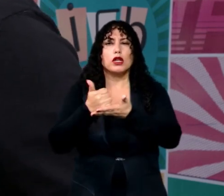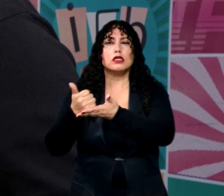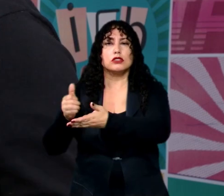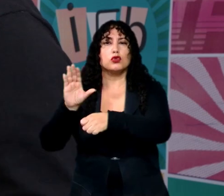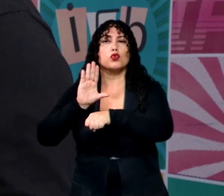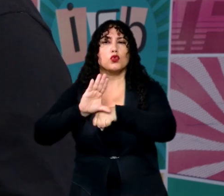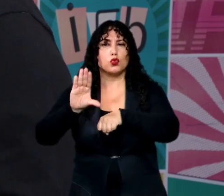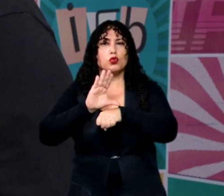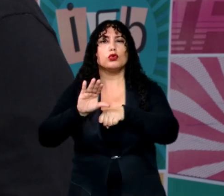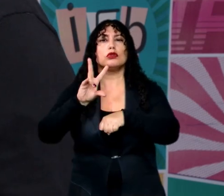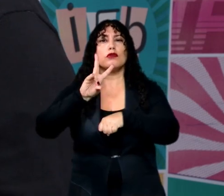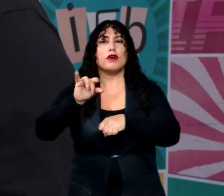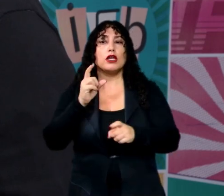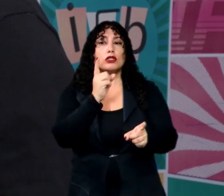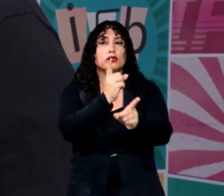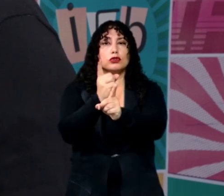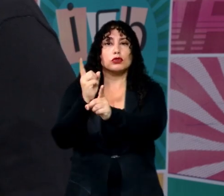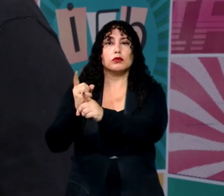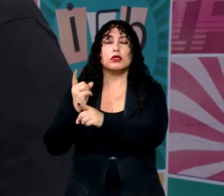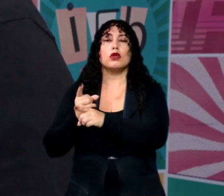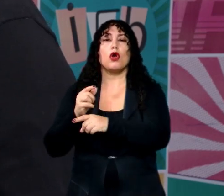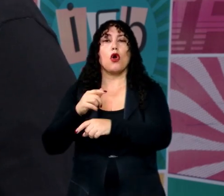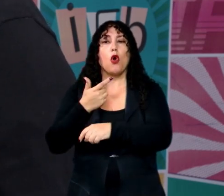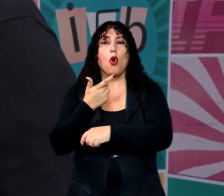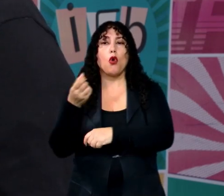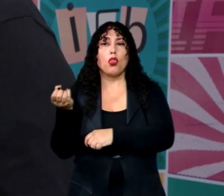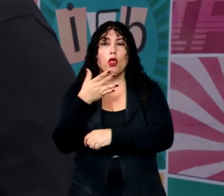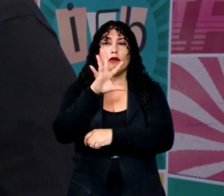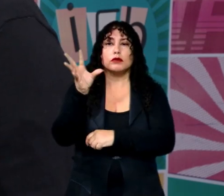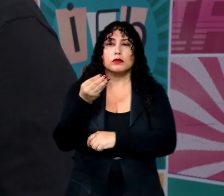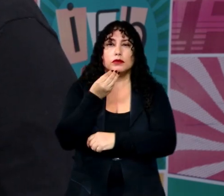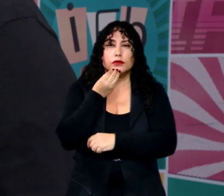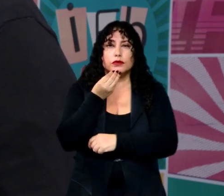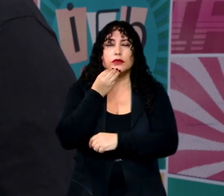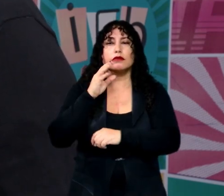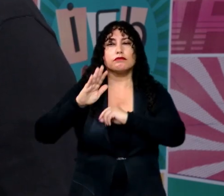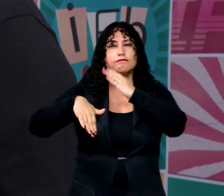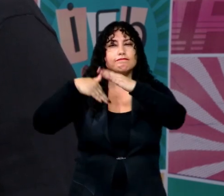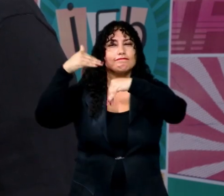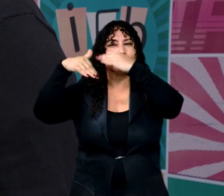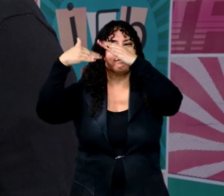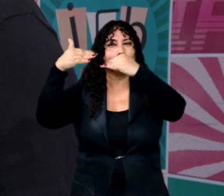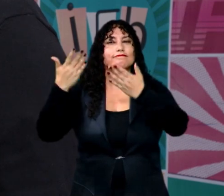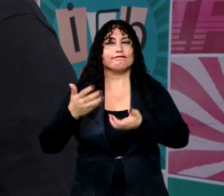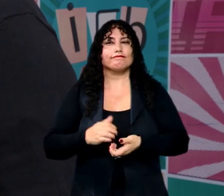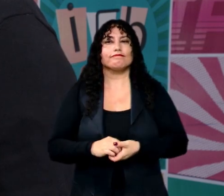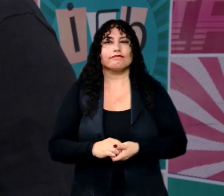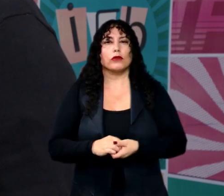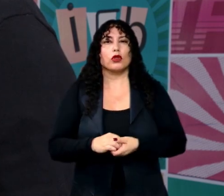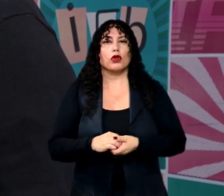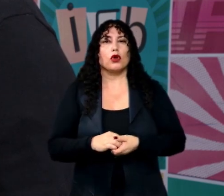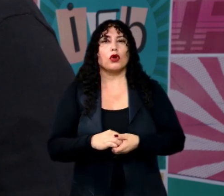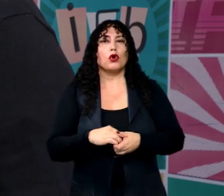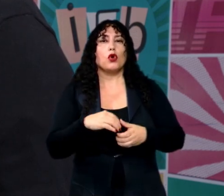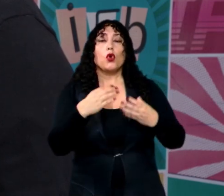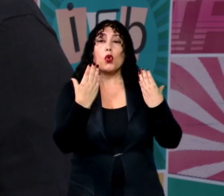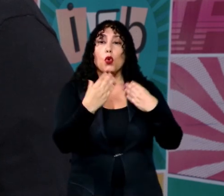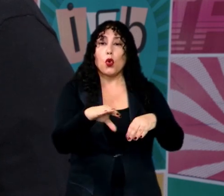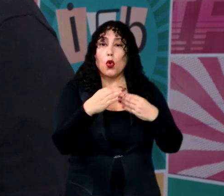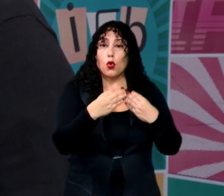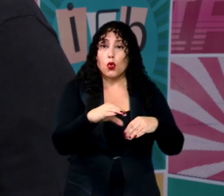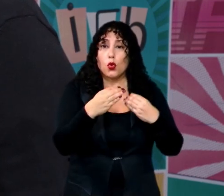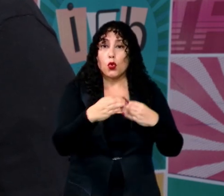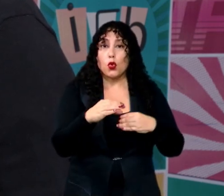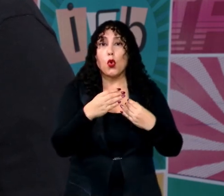vai descobrindo também outras possibilidades, né? Que vão se desenvolvendo aí. Com o curso de licenciatura em dança, eu